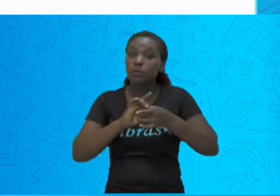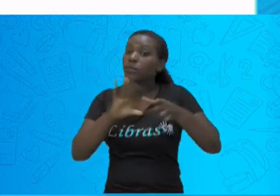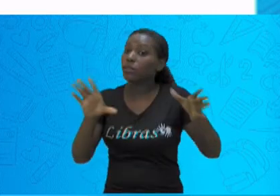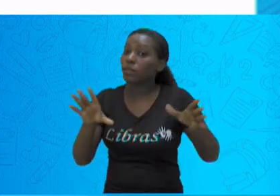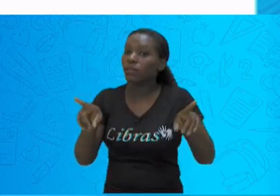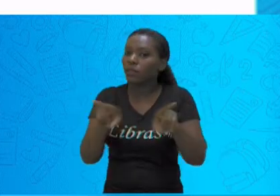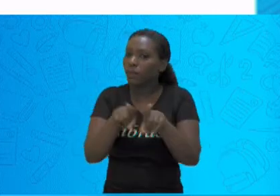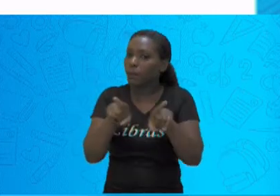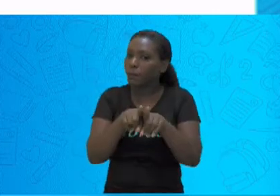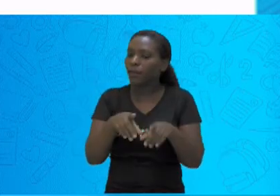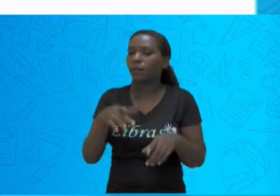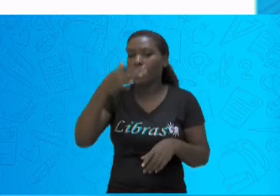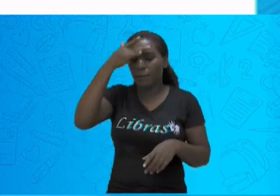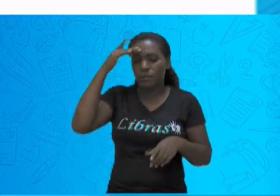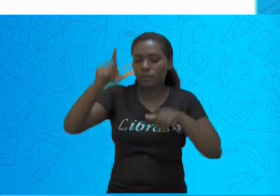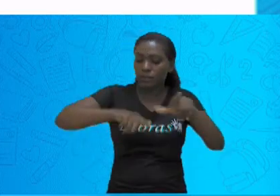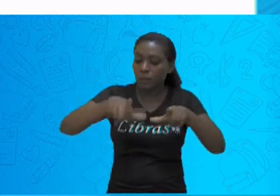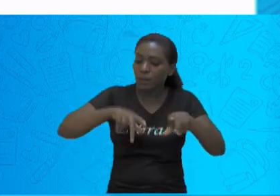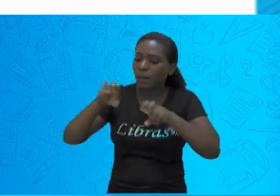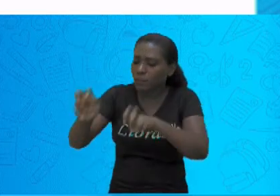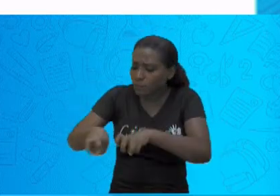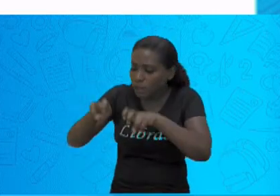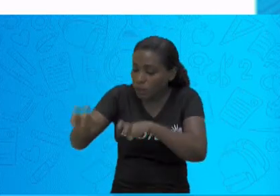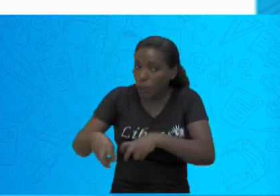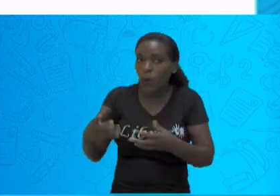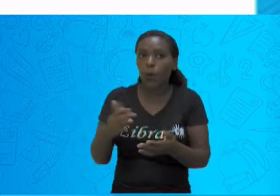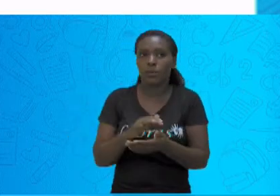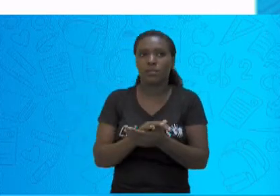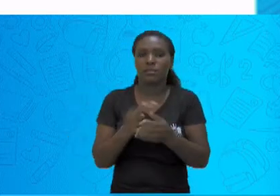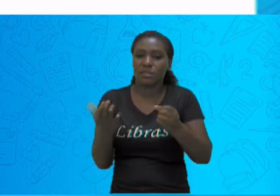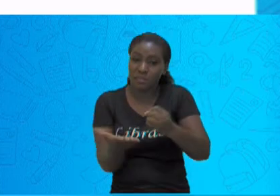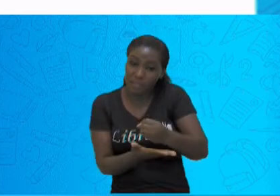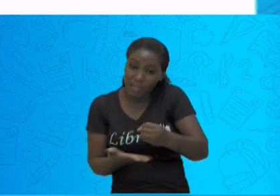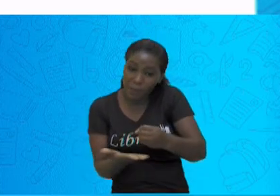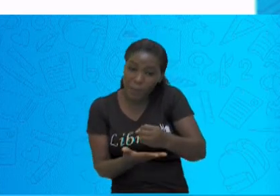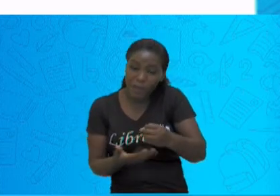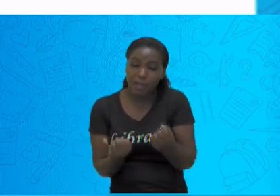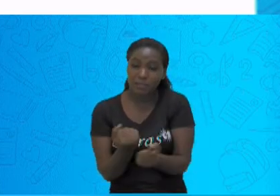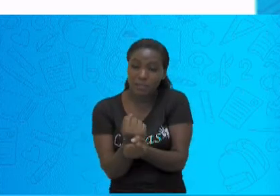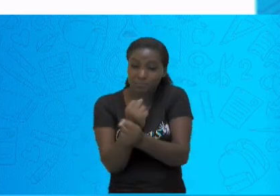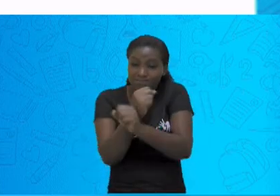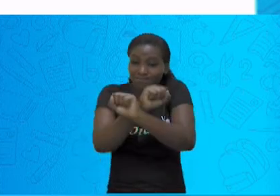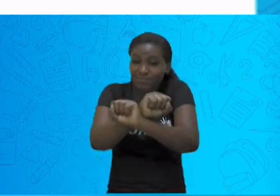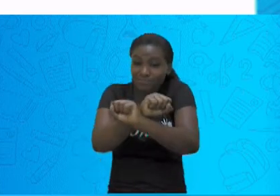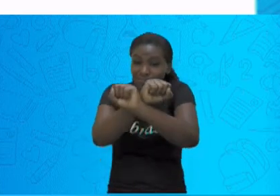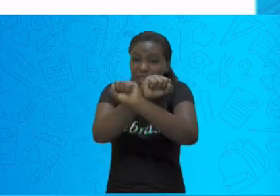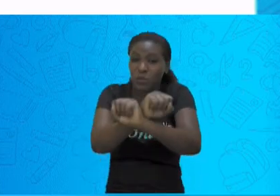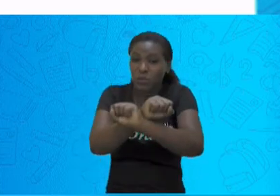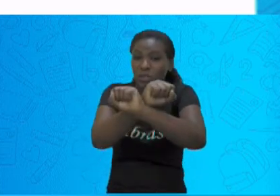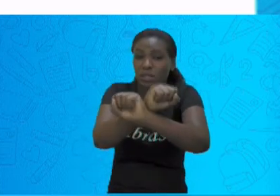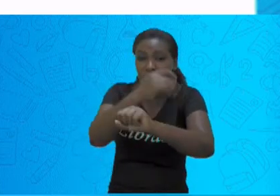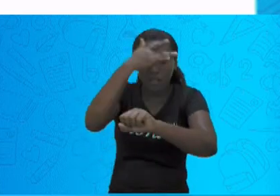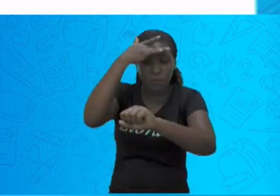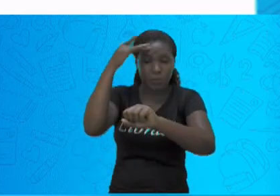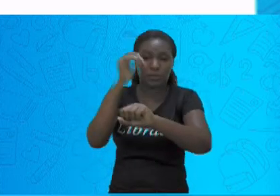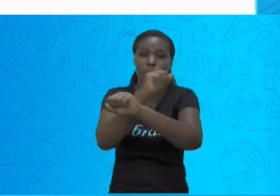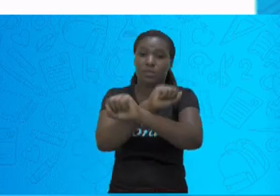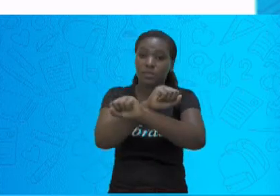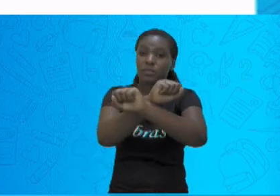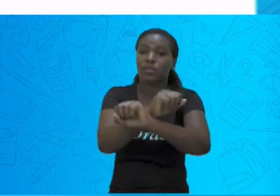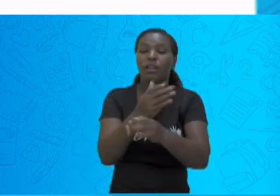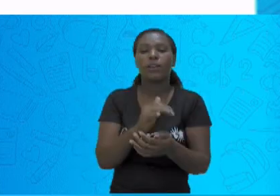os impostos, e também a base, os escravos. Esses escravos, eles vão diferenciar